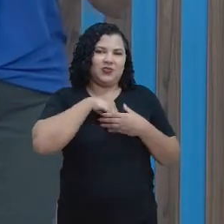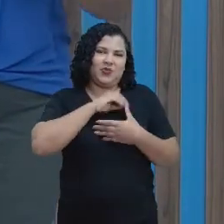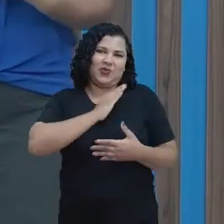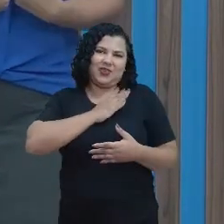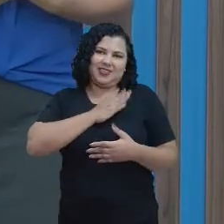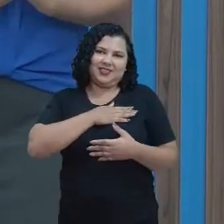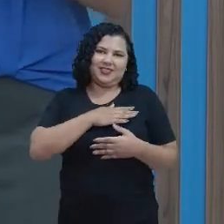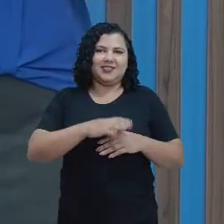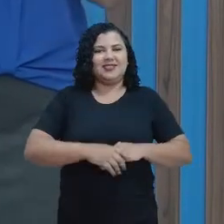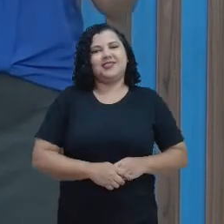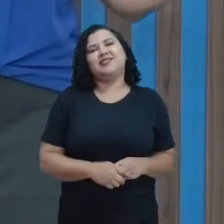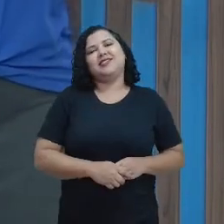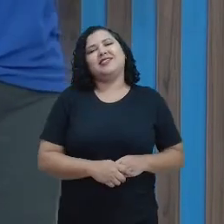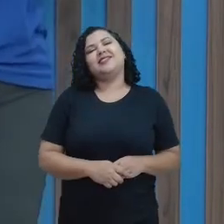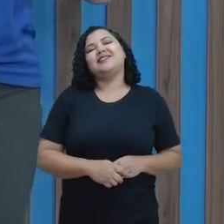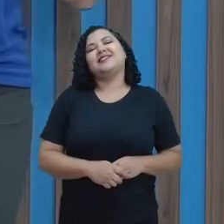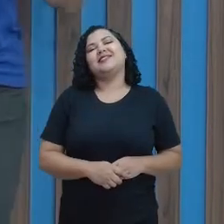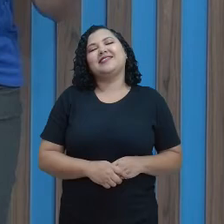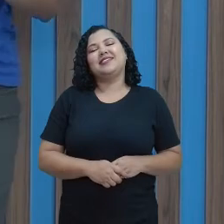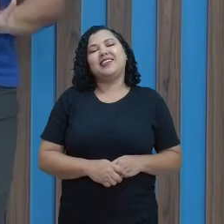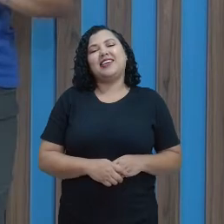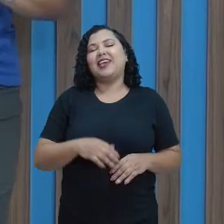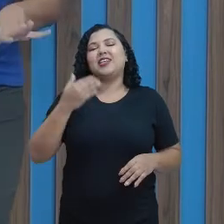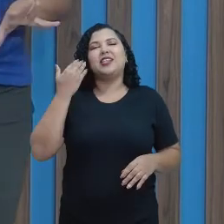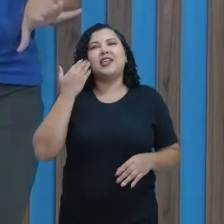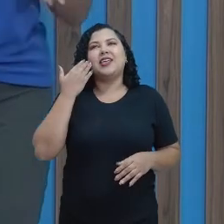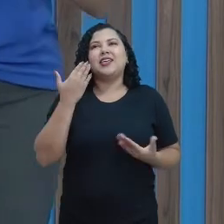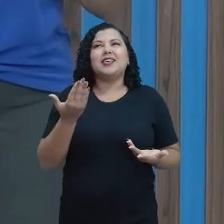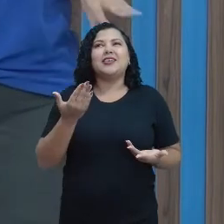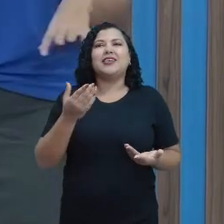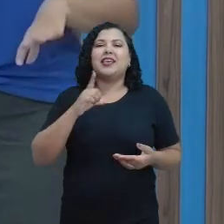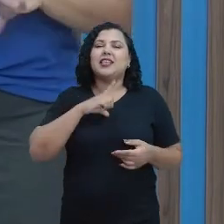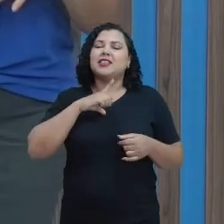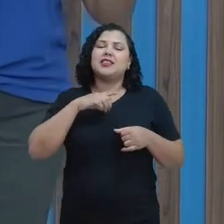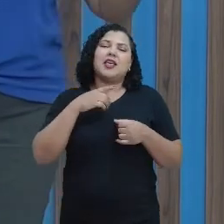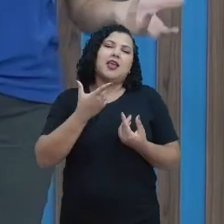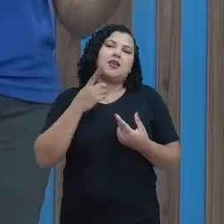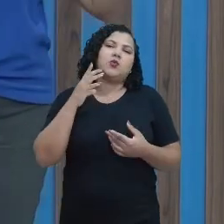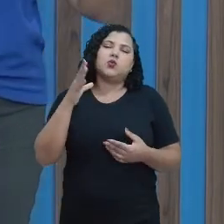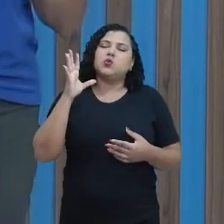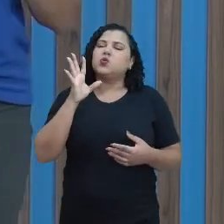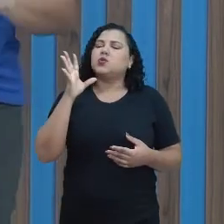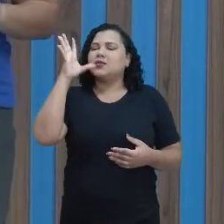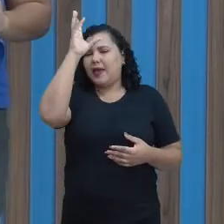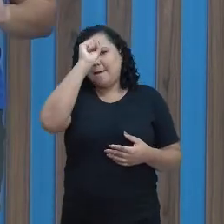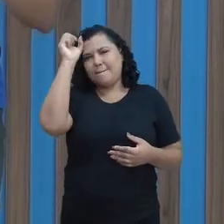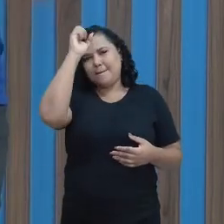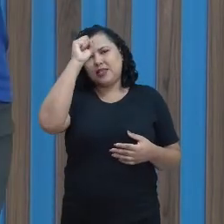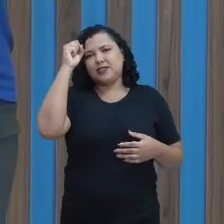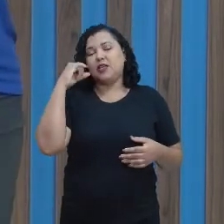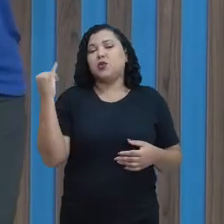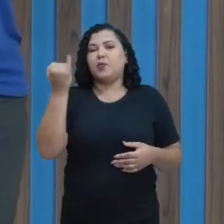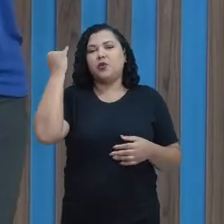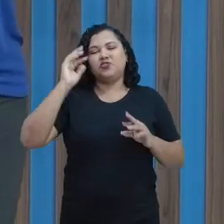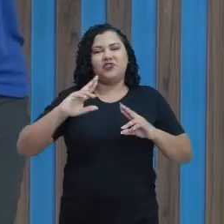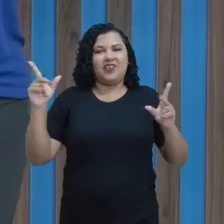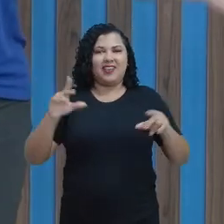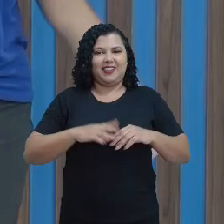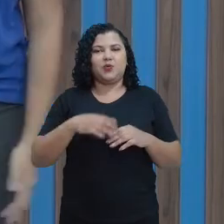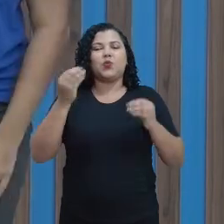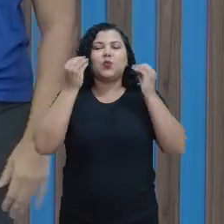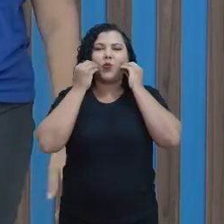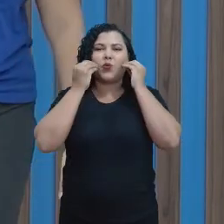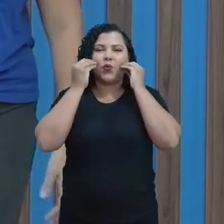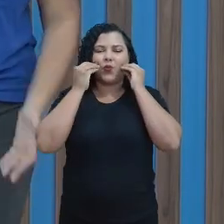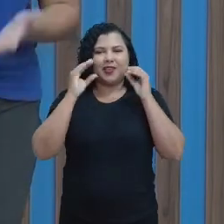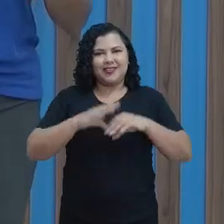coração, decore, que não há saber mais ou menos, há saberes diferentes. Com essa eu me despeço. Um